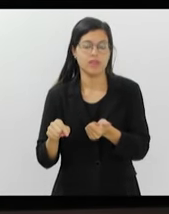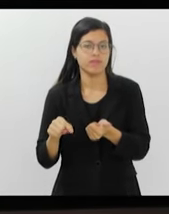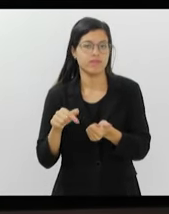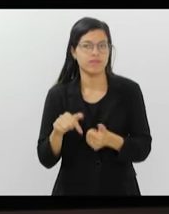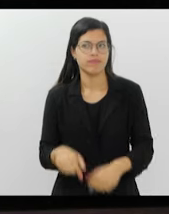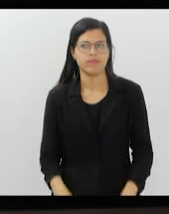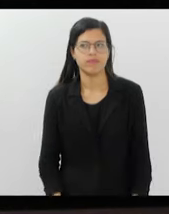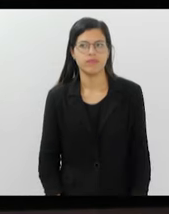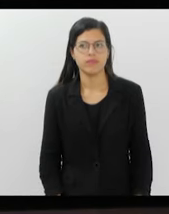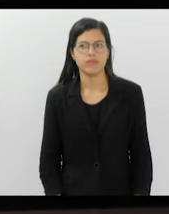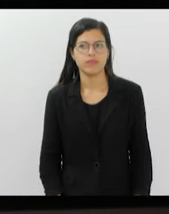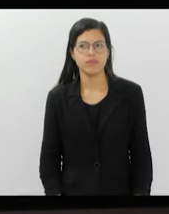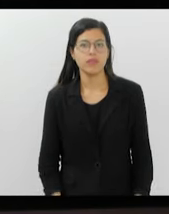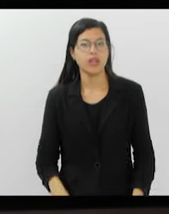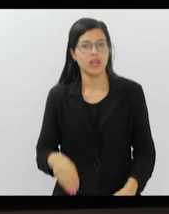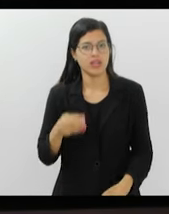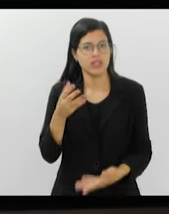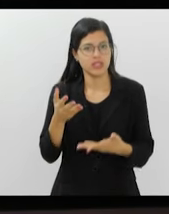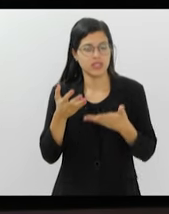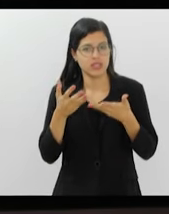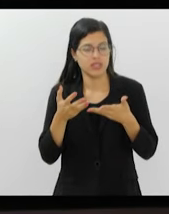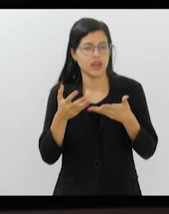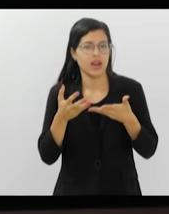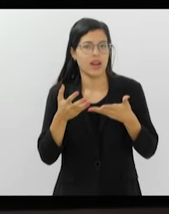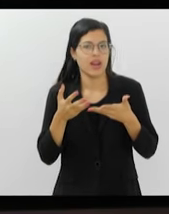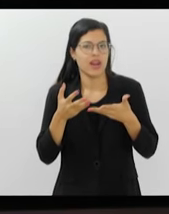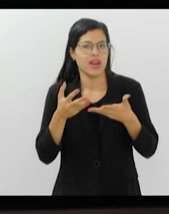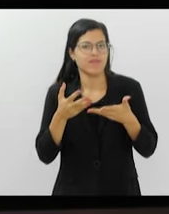desaparelhar a prefeitura de